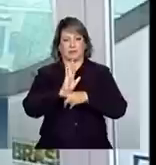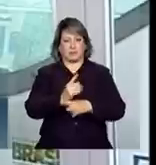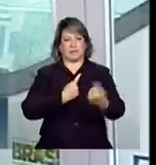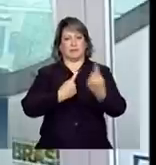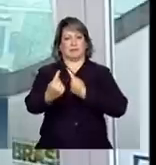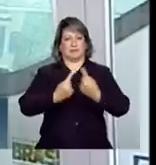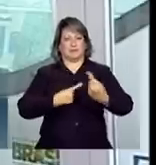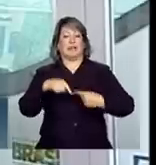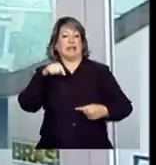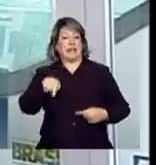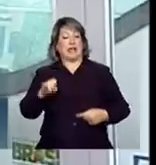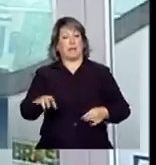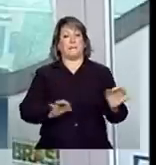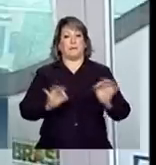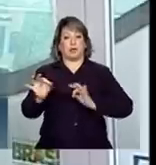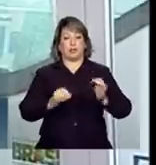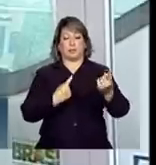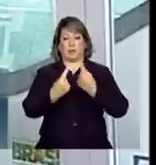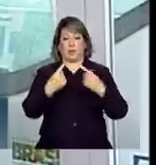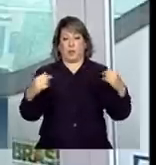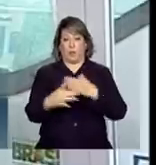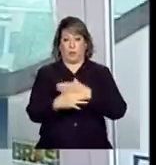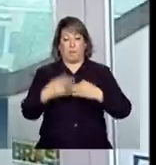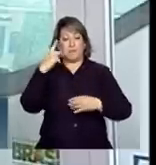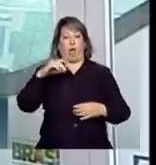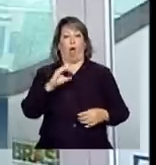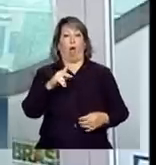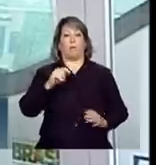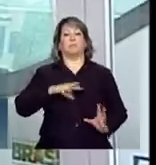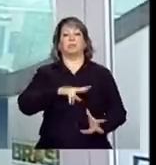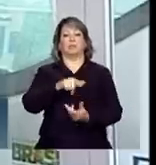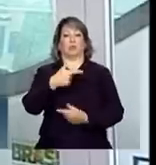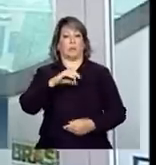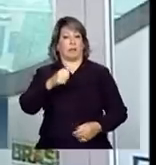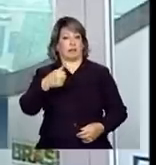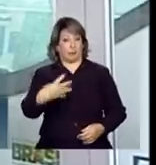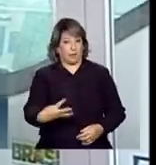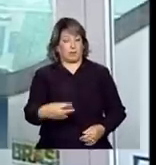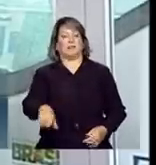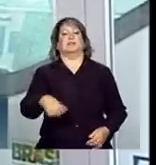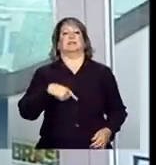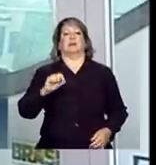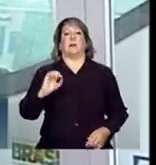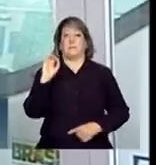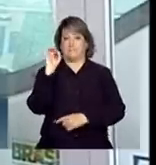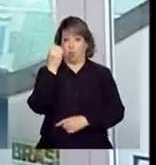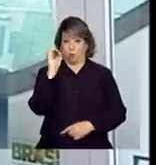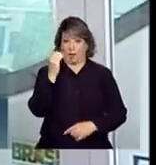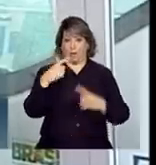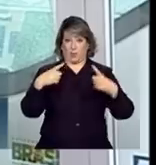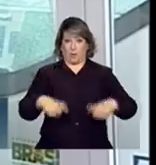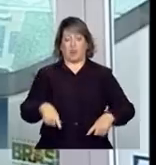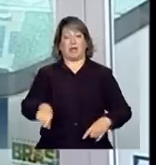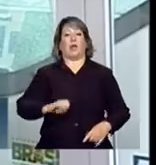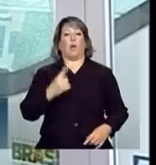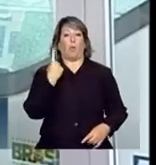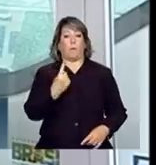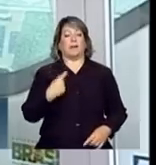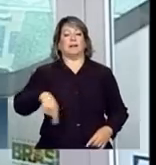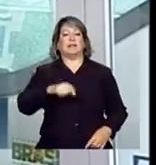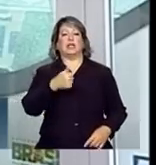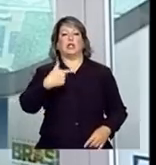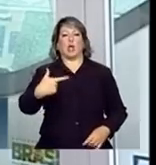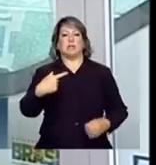dos projetos de mobilidade urbana para a Copa do Mundo de 2014. Porto Alegre vai ser uma das 12 sedes deste Mundial.